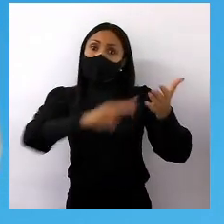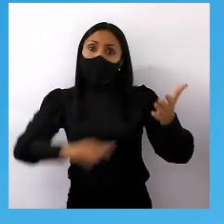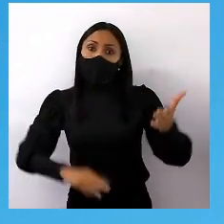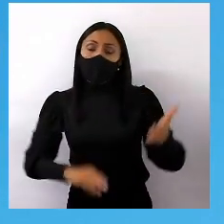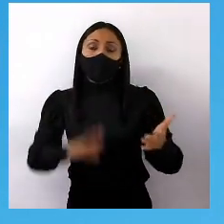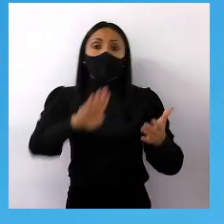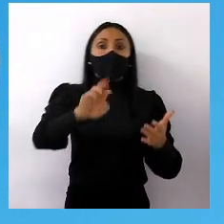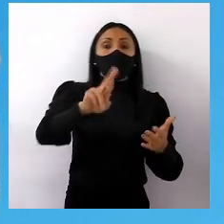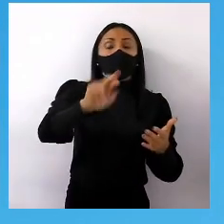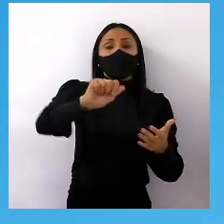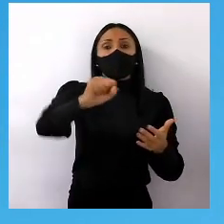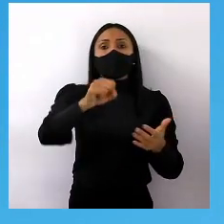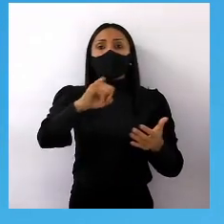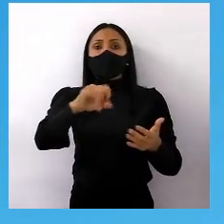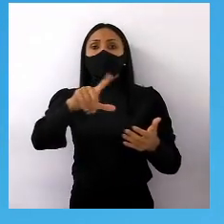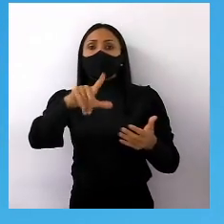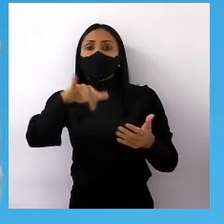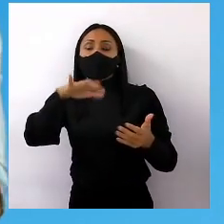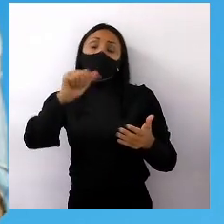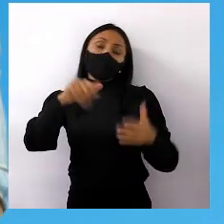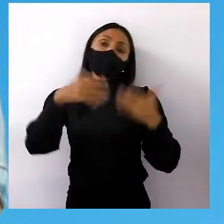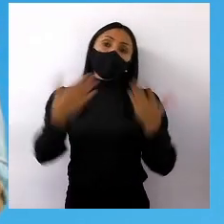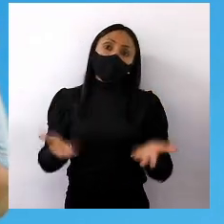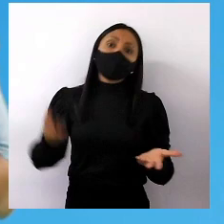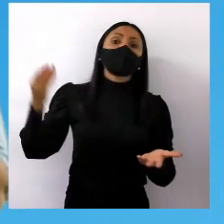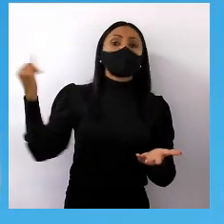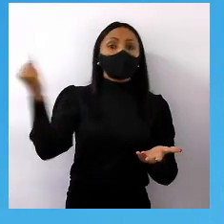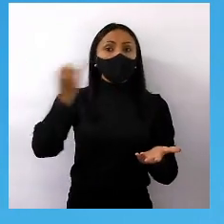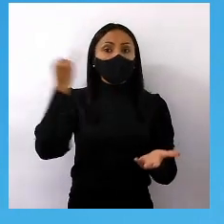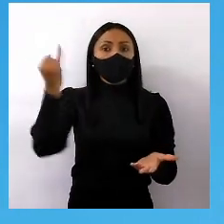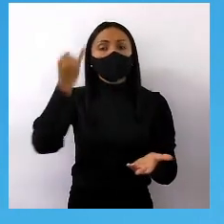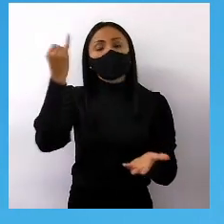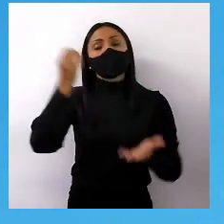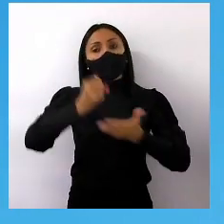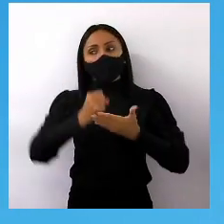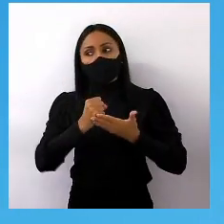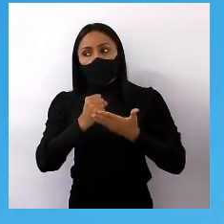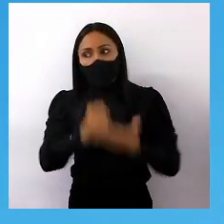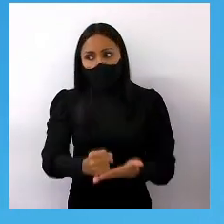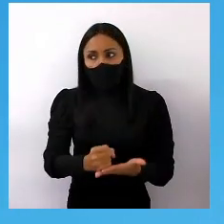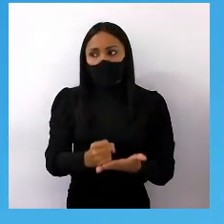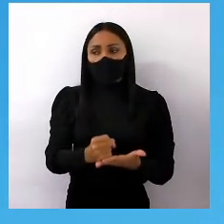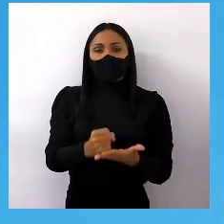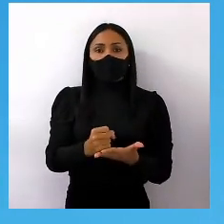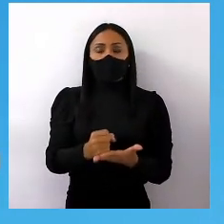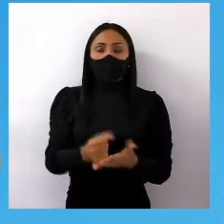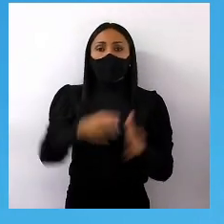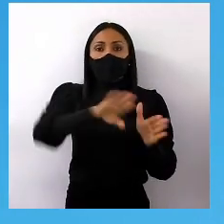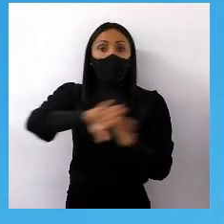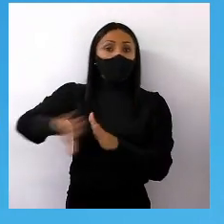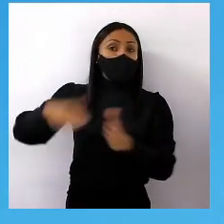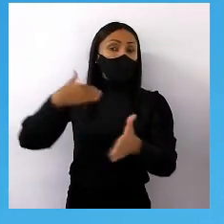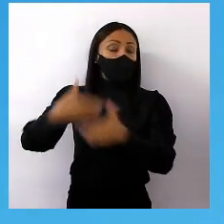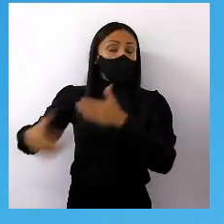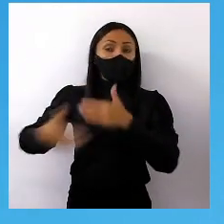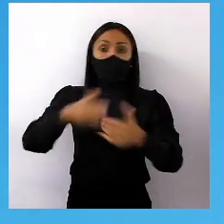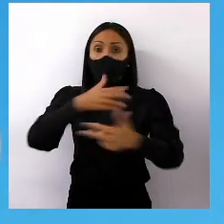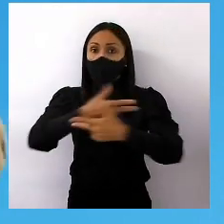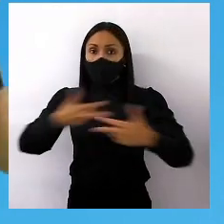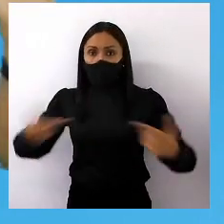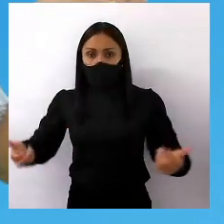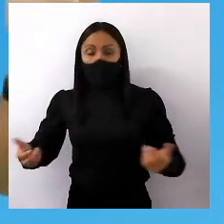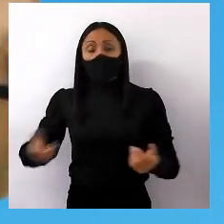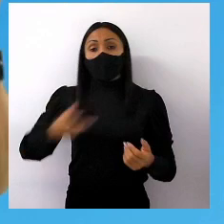Brasílica. Então veja o quanto ele é importante, né, o quanto ele contribuiu e independente de qualquer coisa, onde se falar de